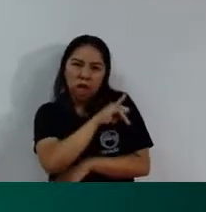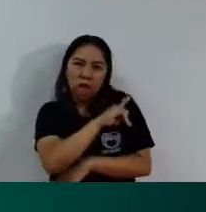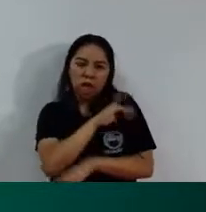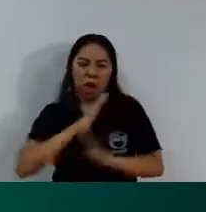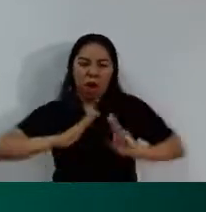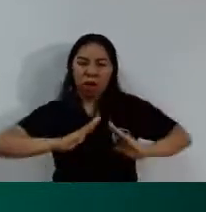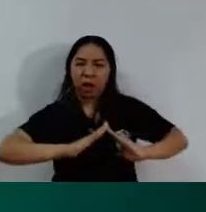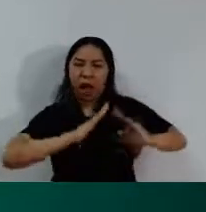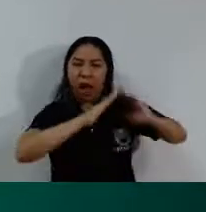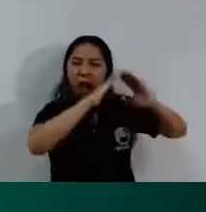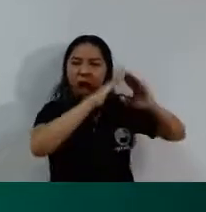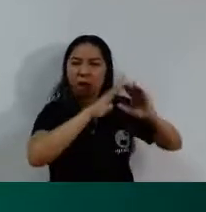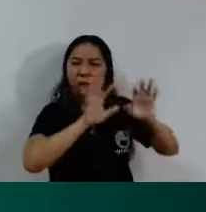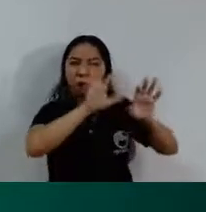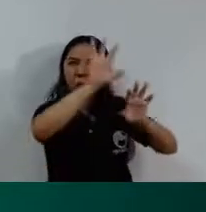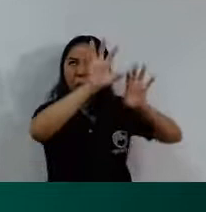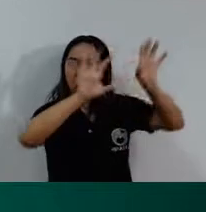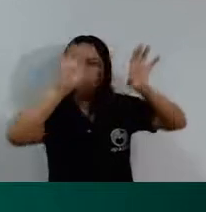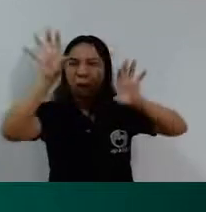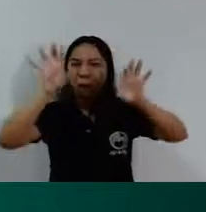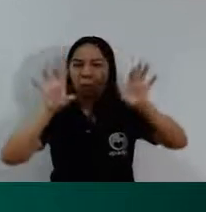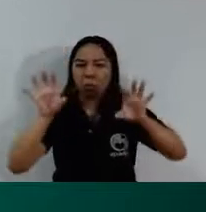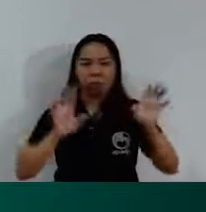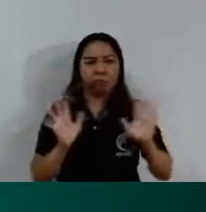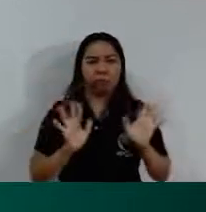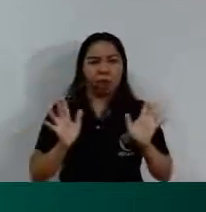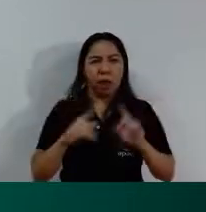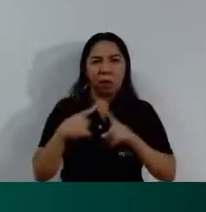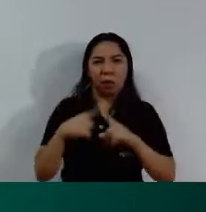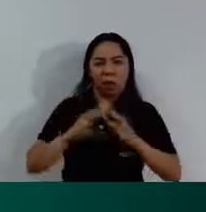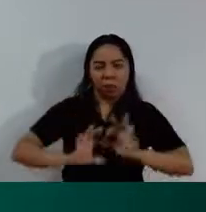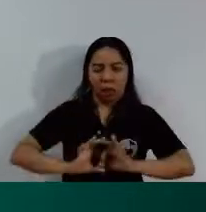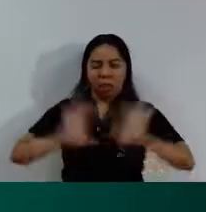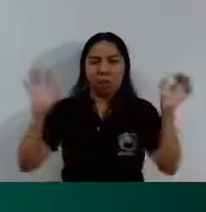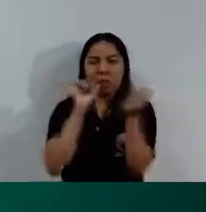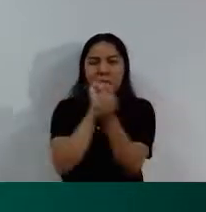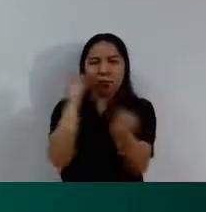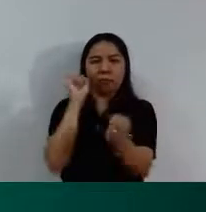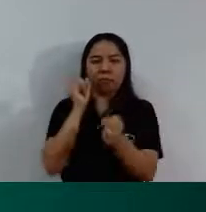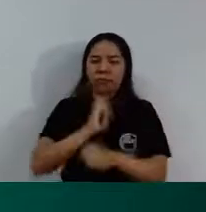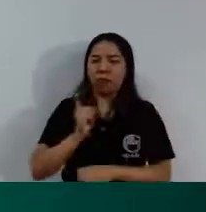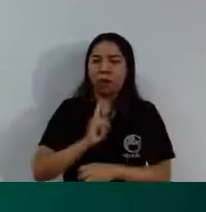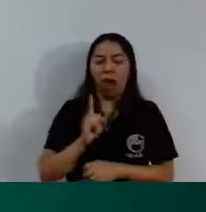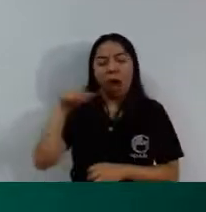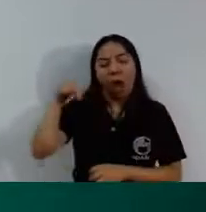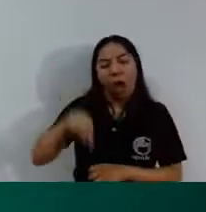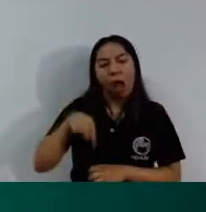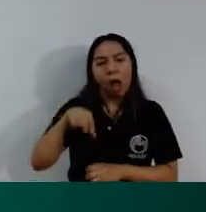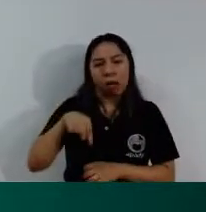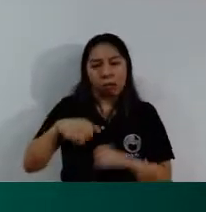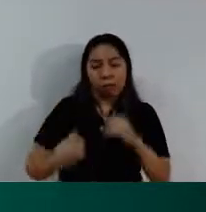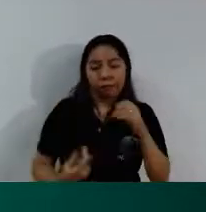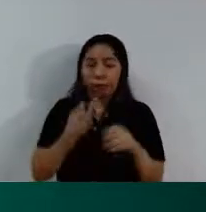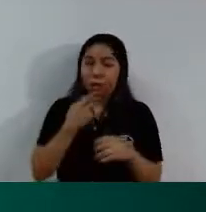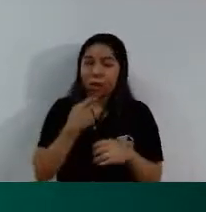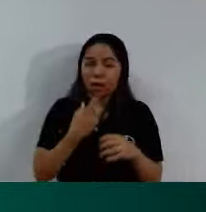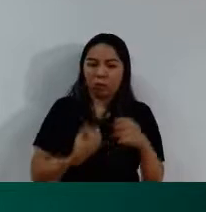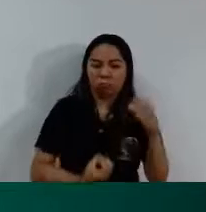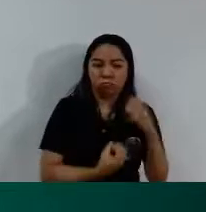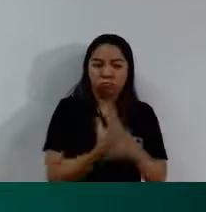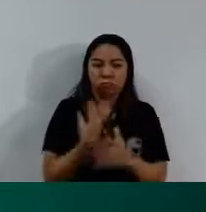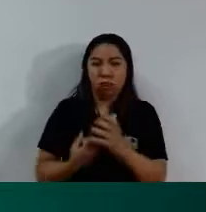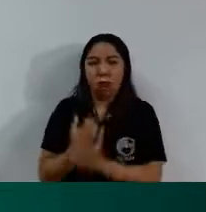foram que as pessoas subiram para porque foram libertos da escravidão ela foi informada de famélicos que